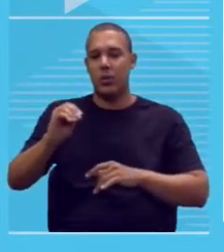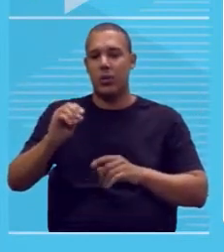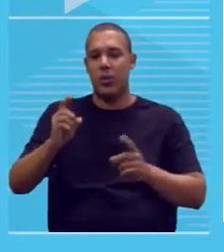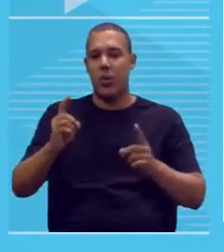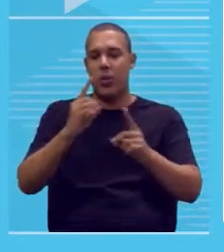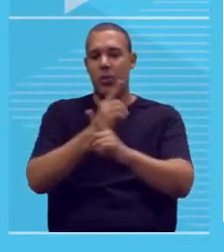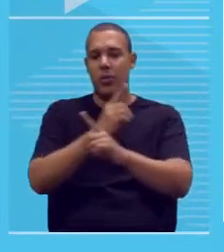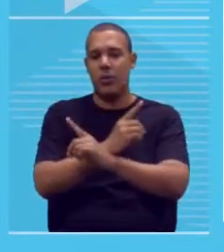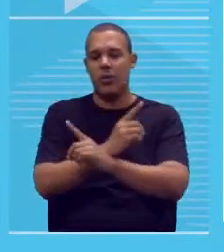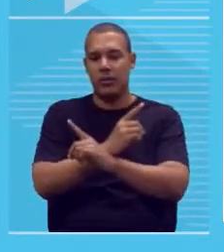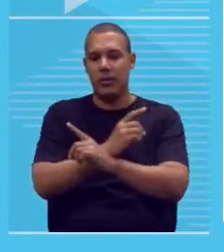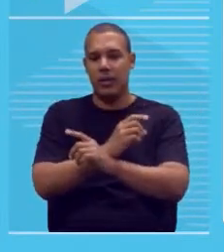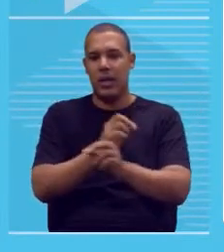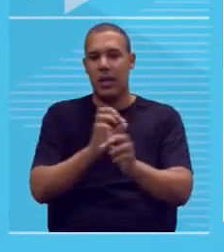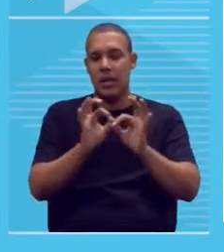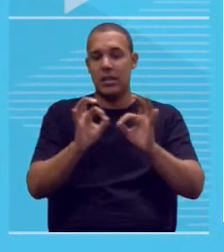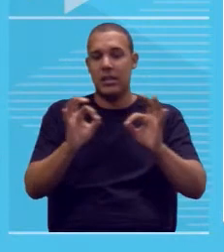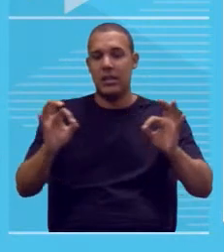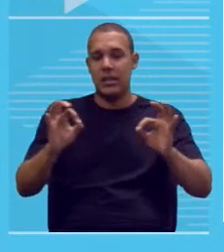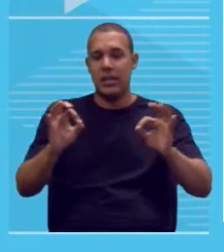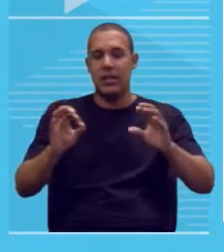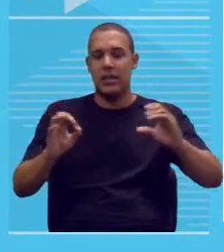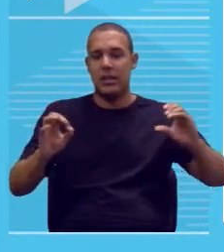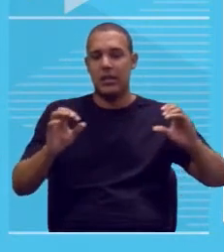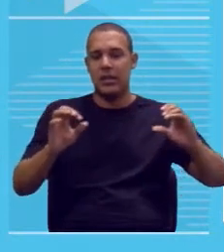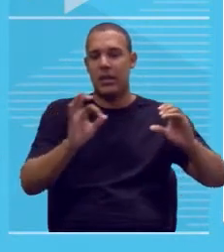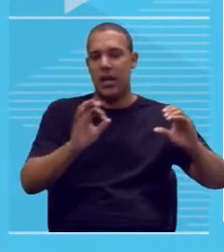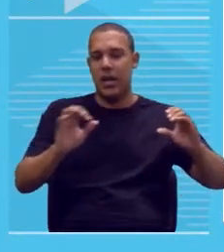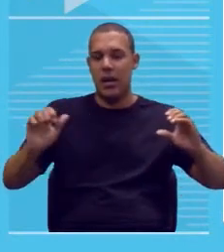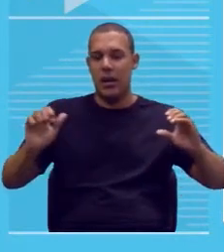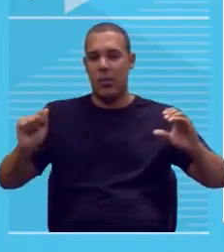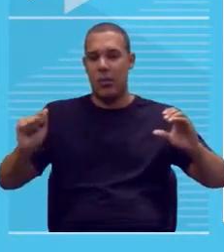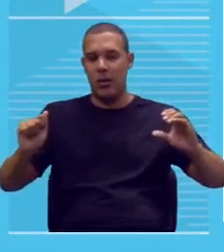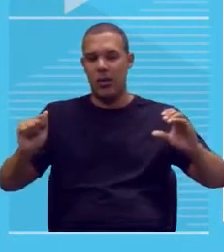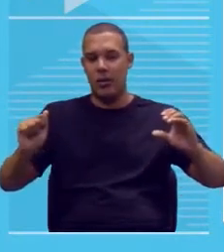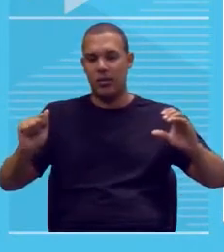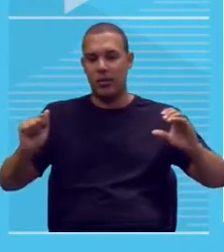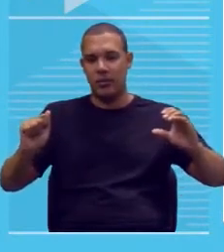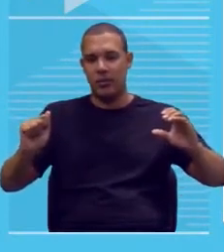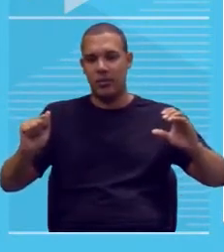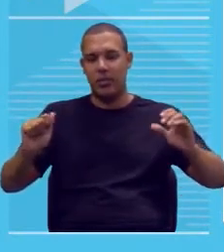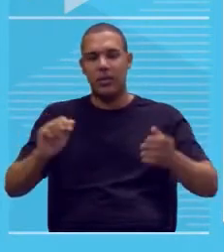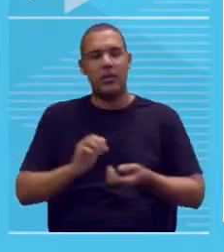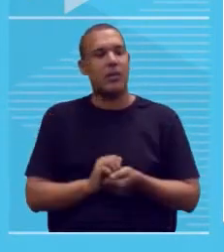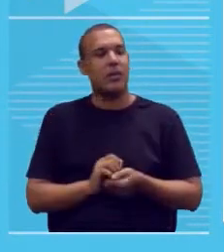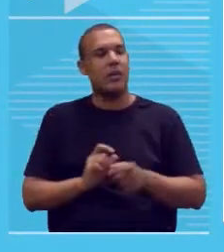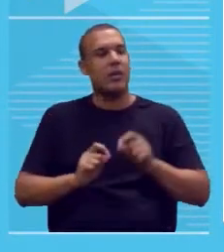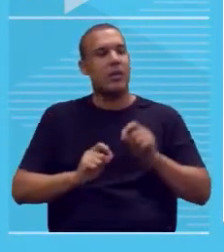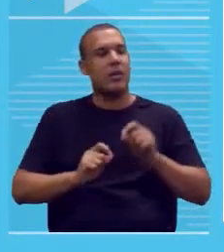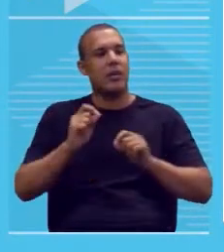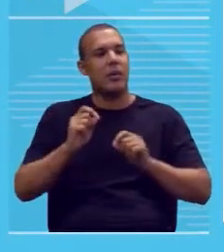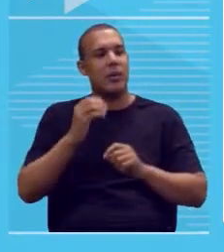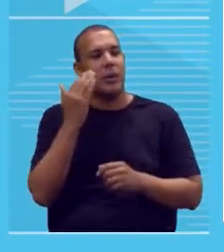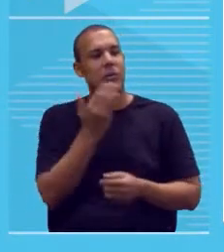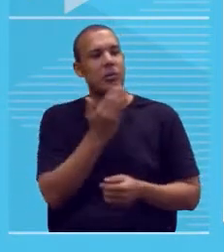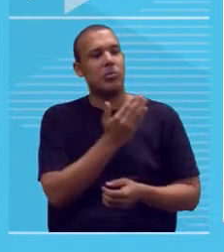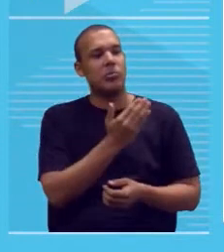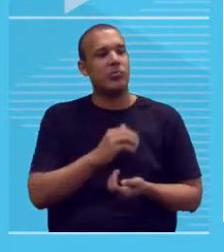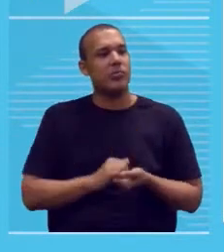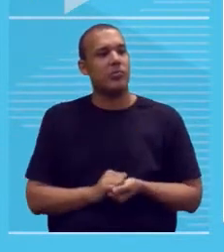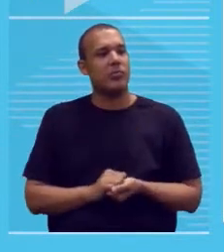do C para o A, professor, do ponto C até o ponto A, é dado por essa diferença aqui que vai ser o meu